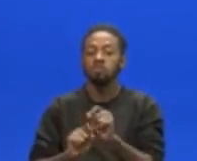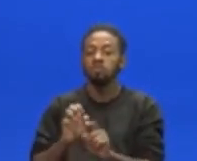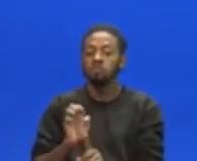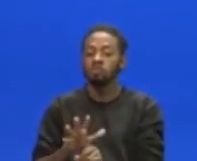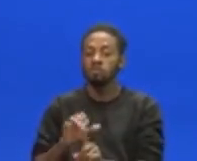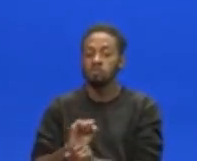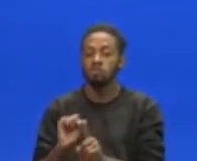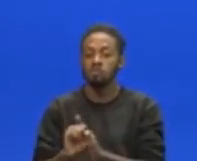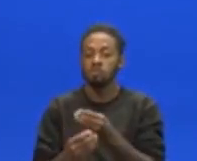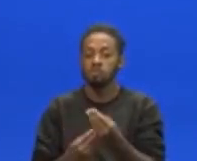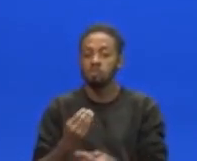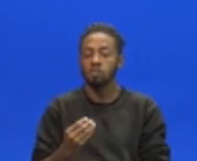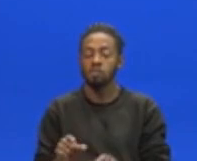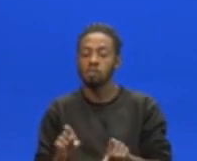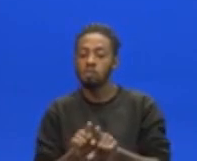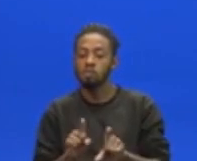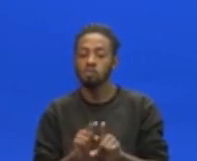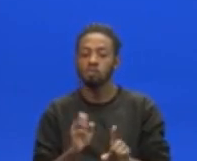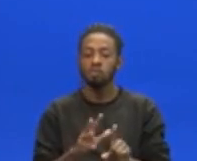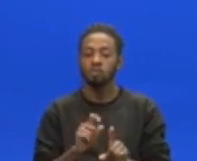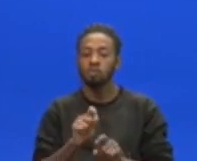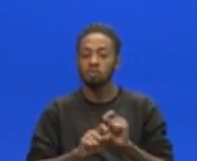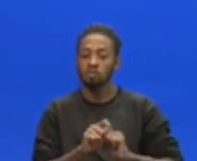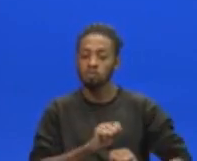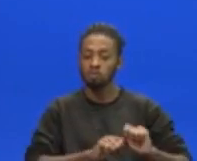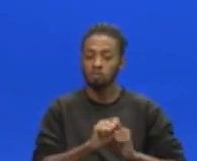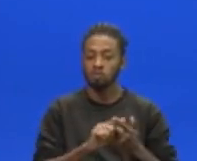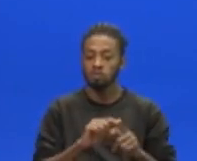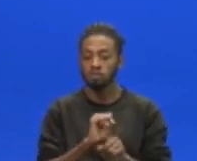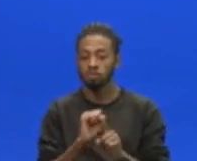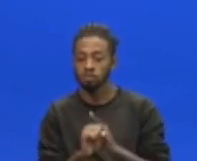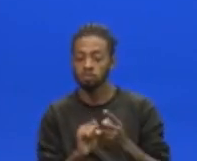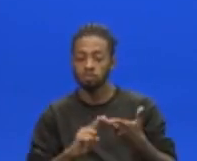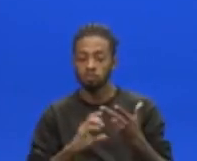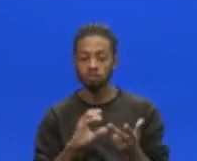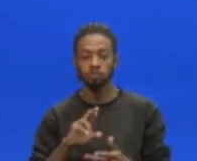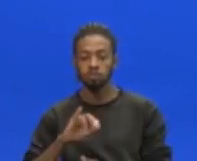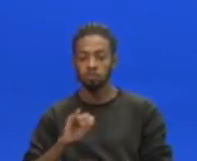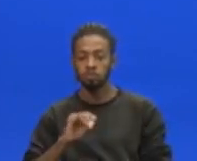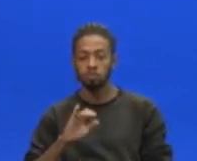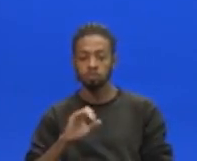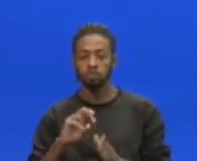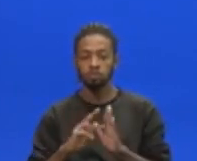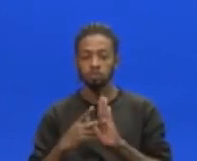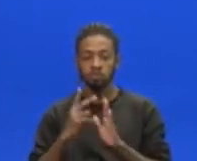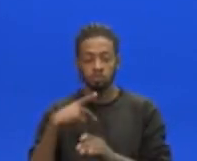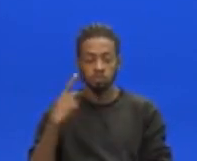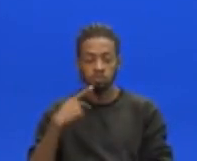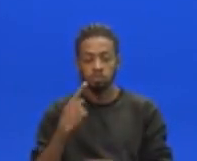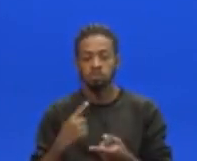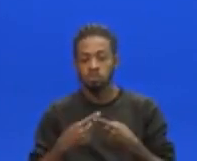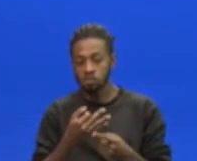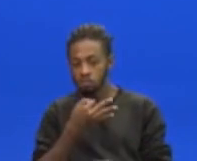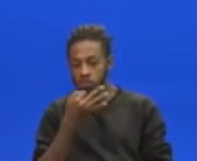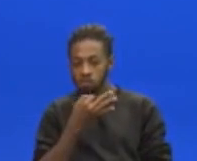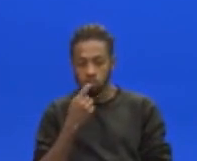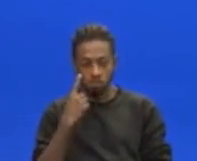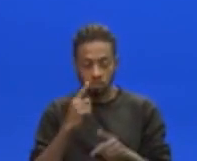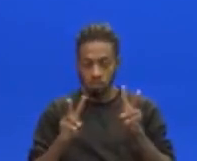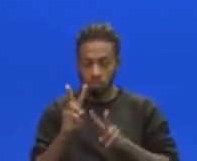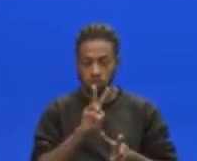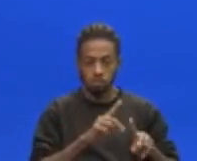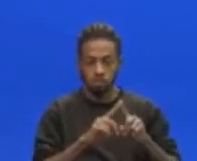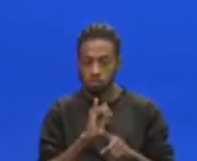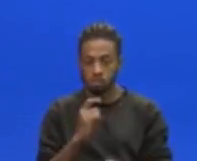social e econômico, né? E do ponto de vista crítico, até do ponto de vista político, né? O quanto que o